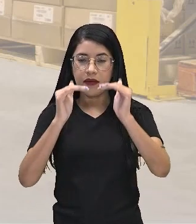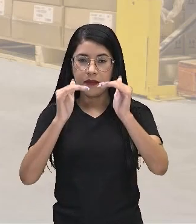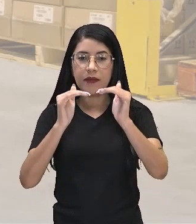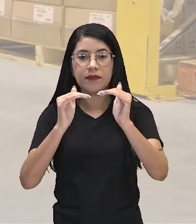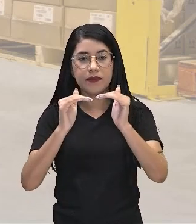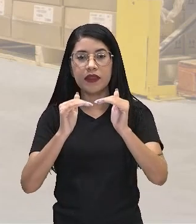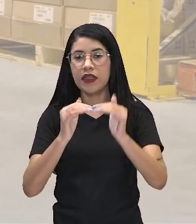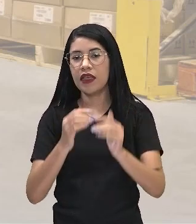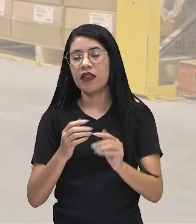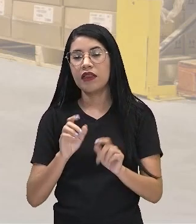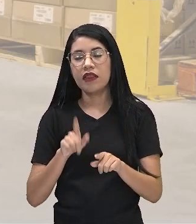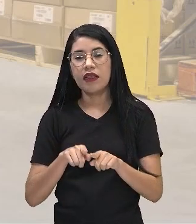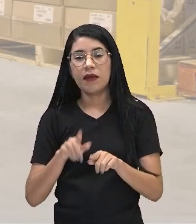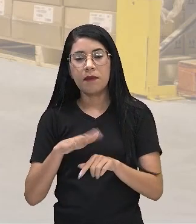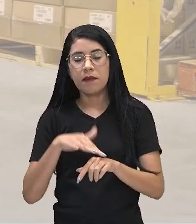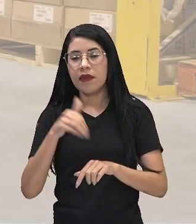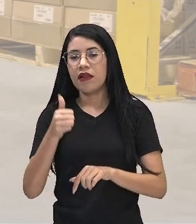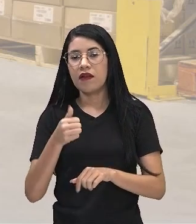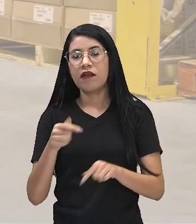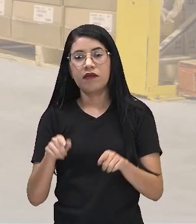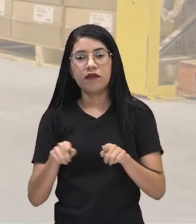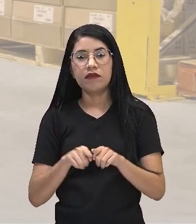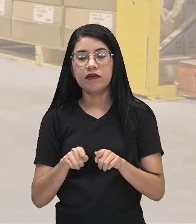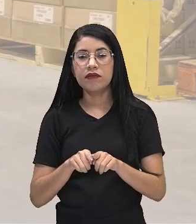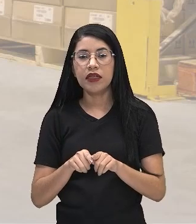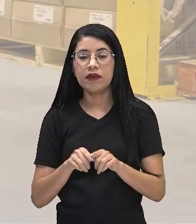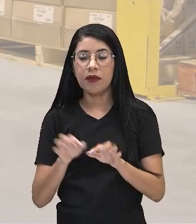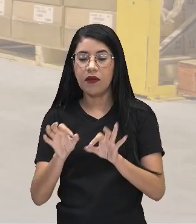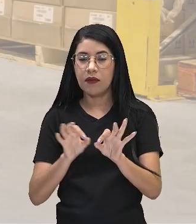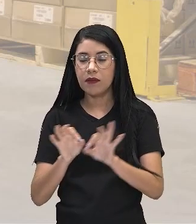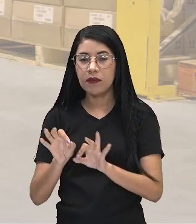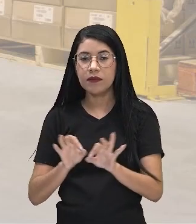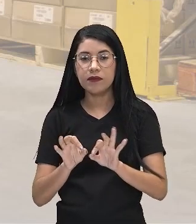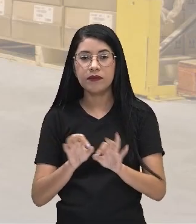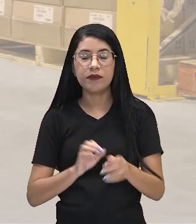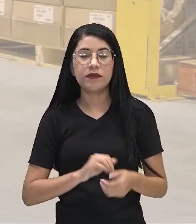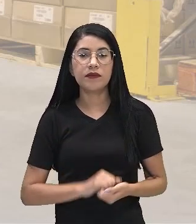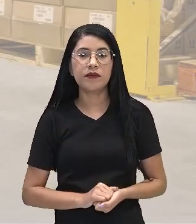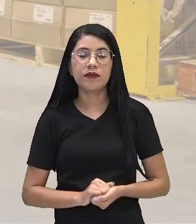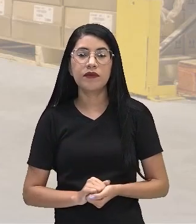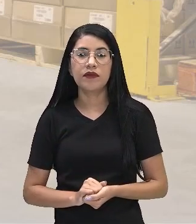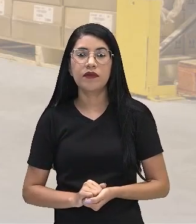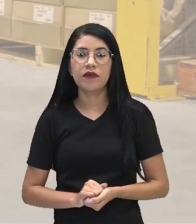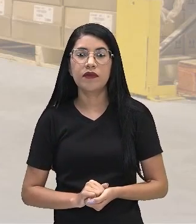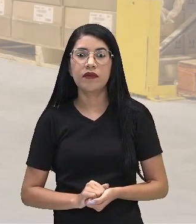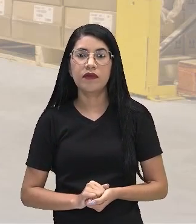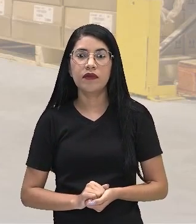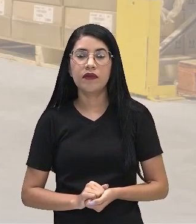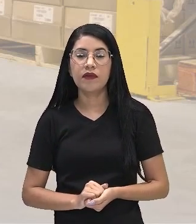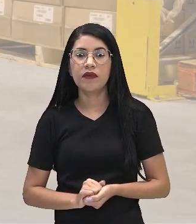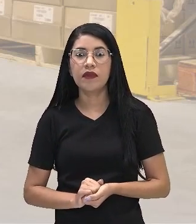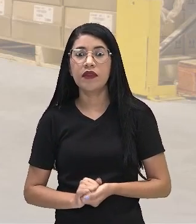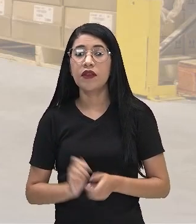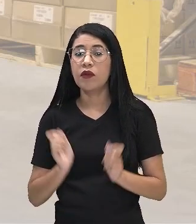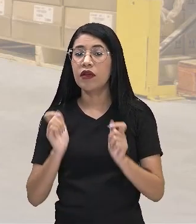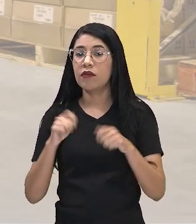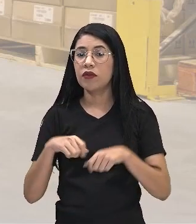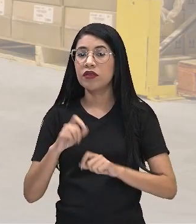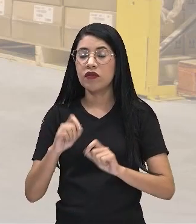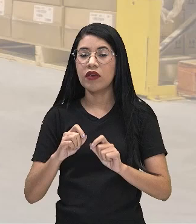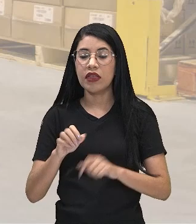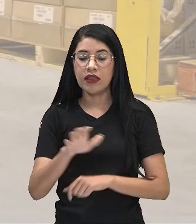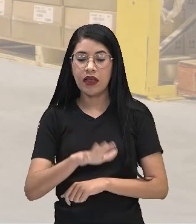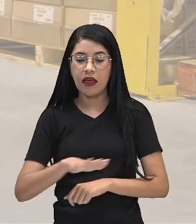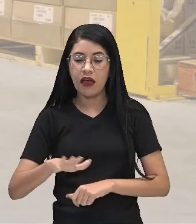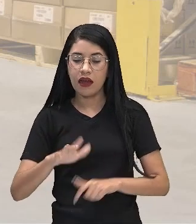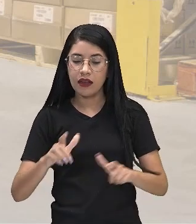mais eficiente, certo? Então, em outras palavras, olha só, os pallets permitem que em uma mesma